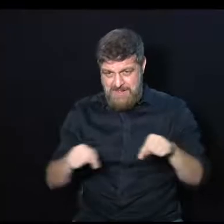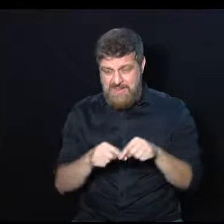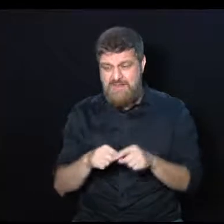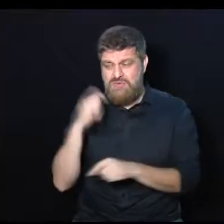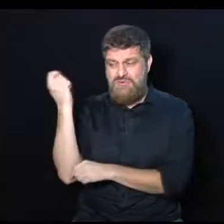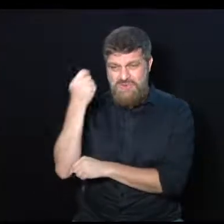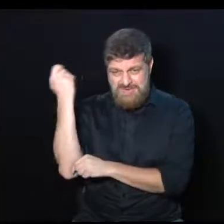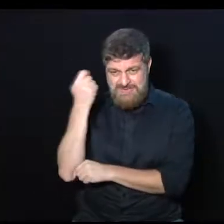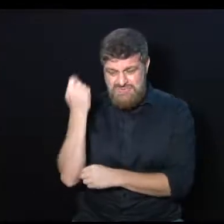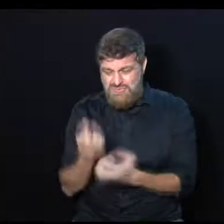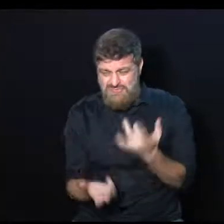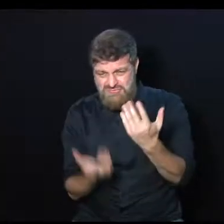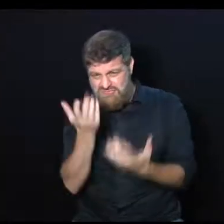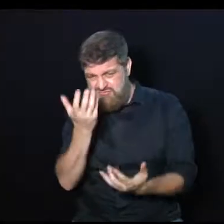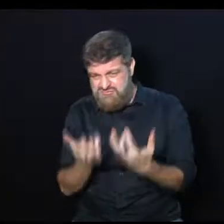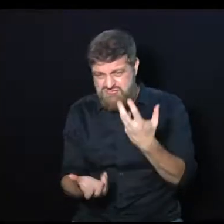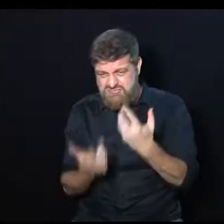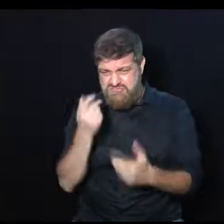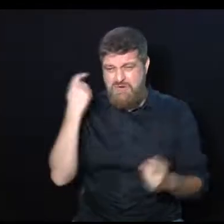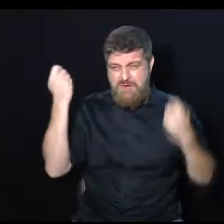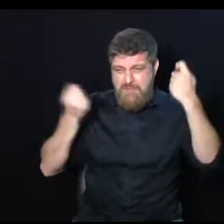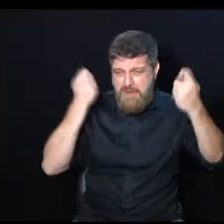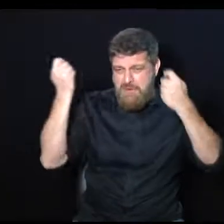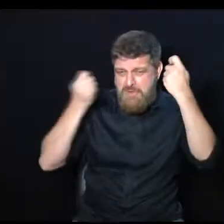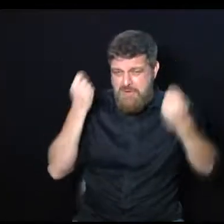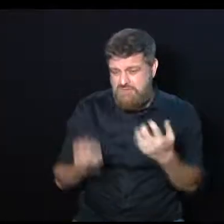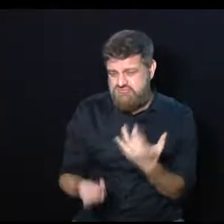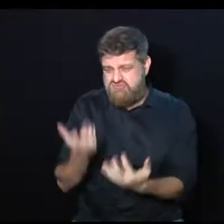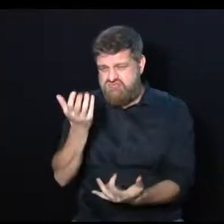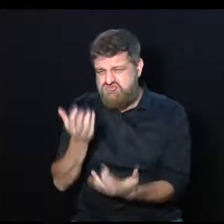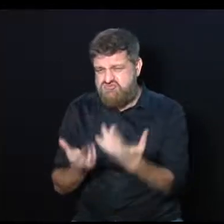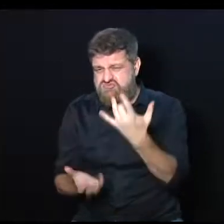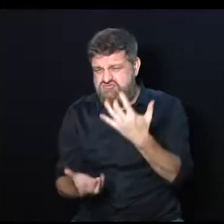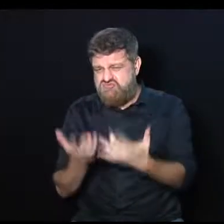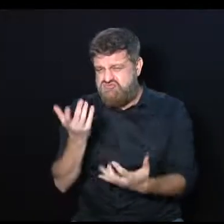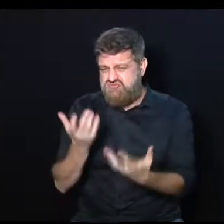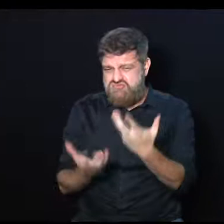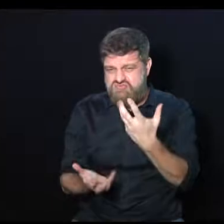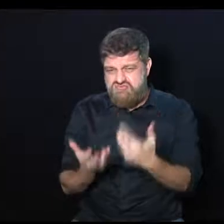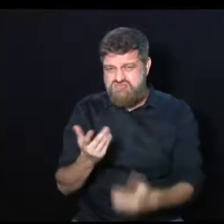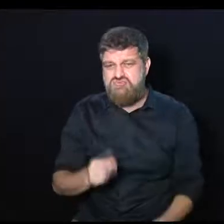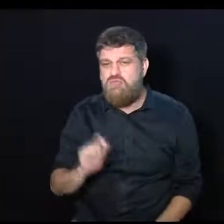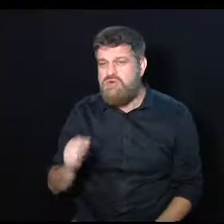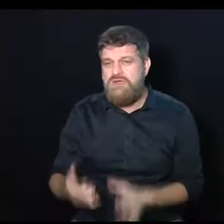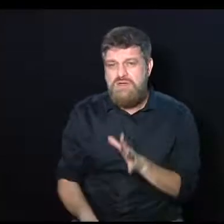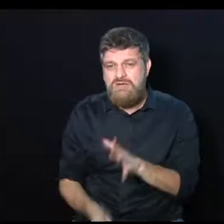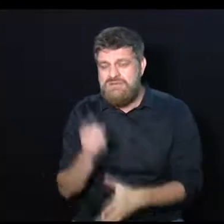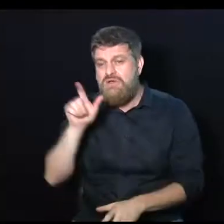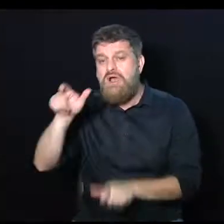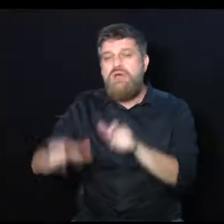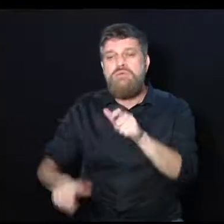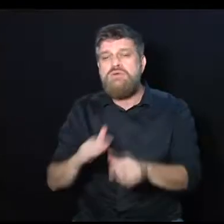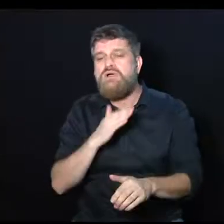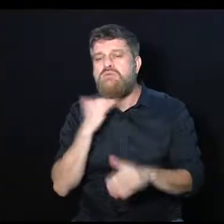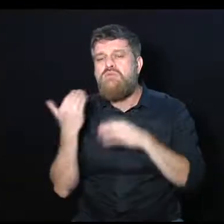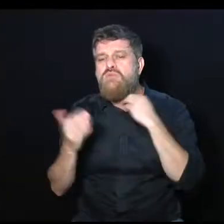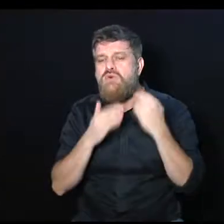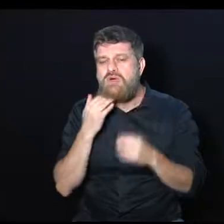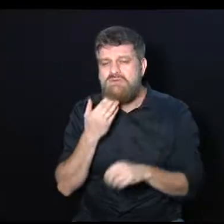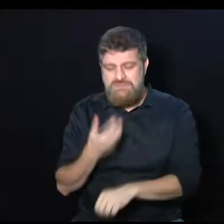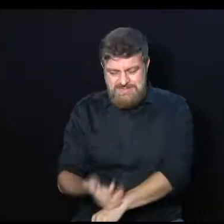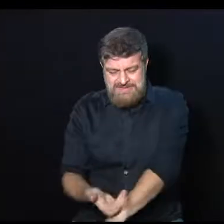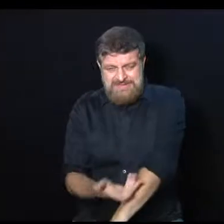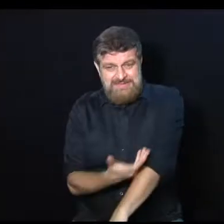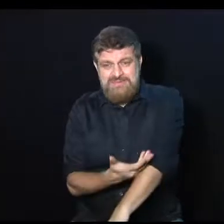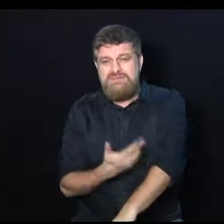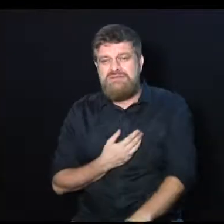Sul. Mesmo agora não estou muito certo, mas o incêndio da Boate Kiss, a causa do óbito de muitos pacientes não foi só queimaduras,